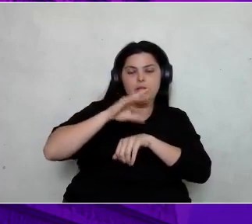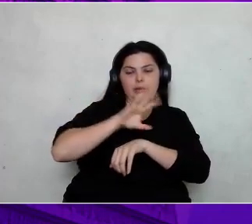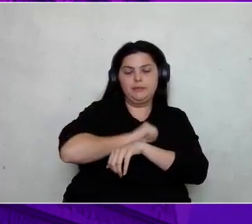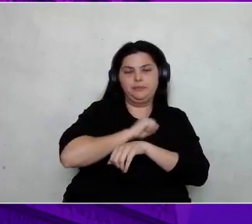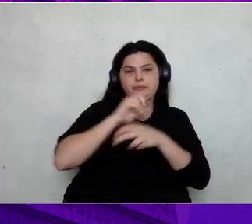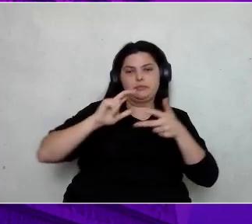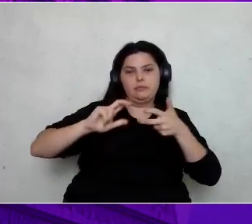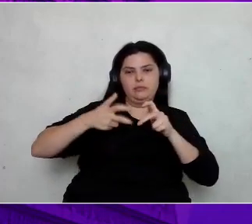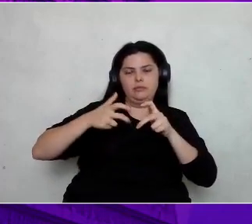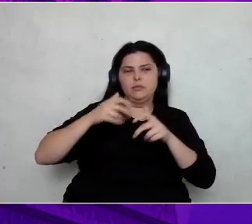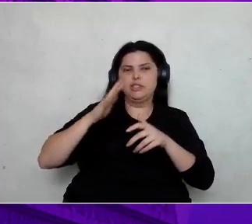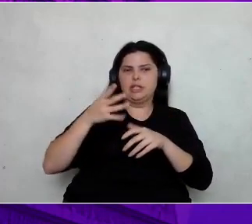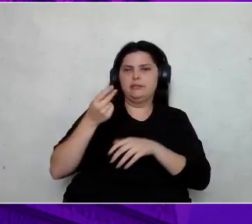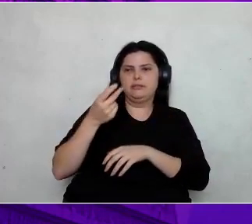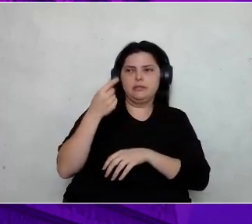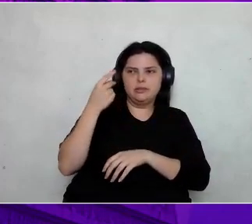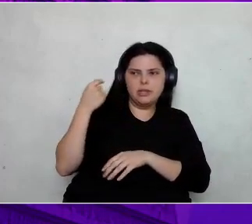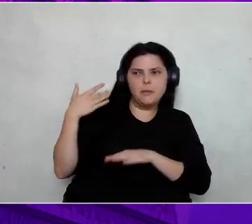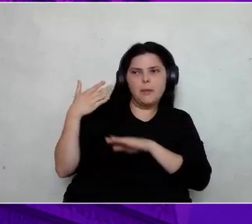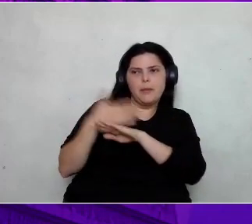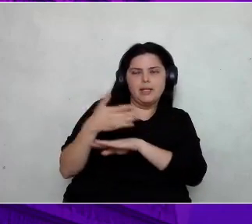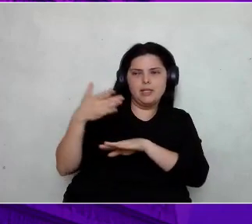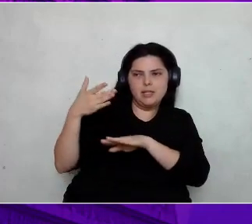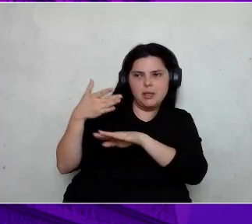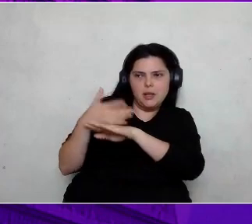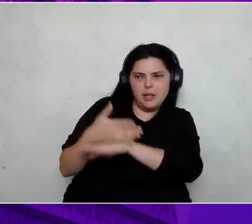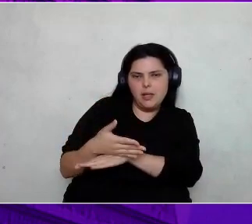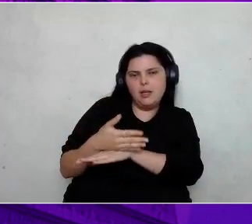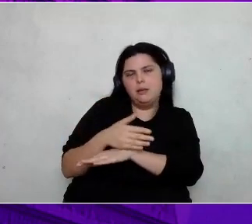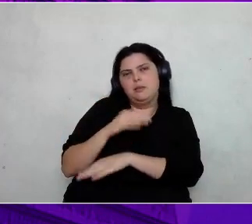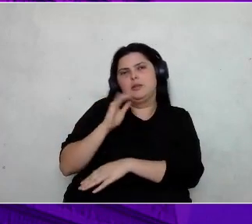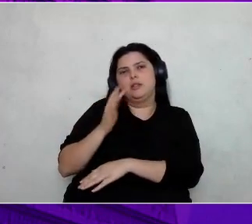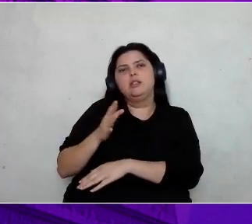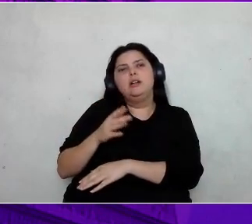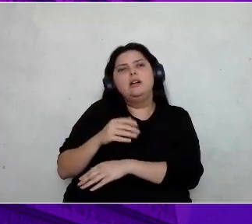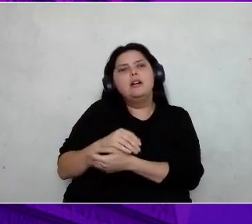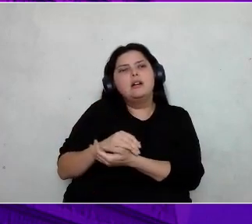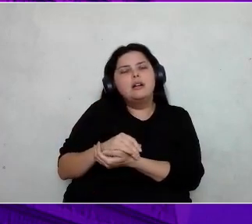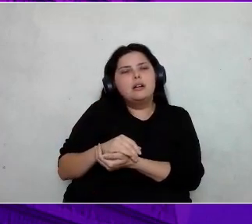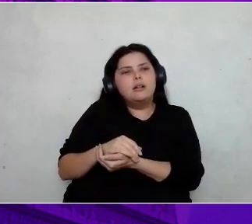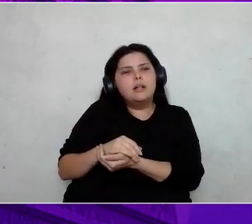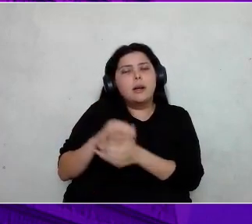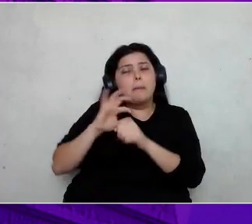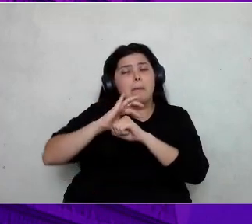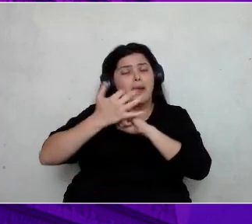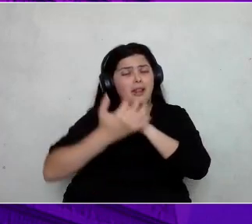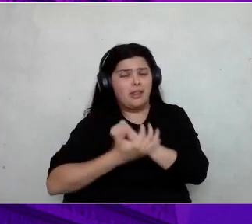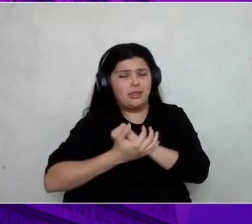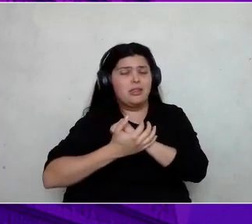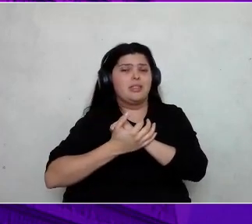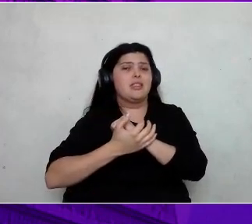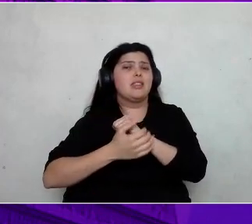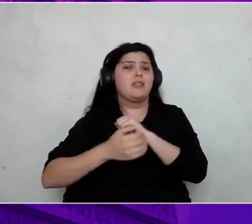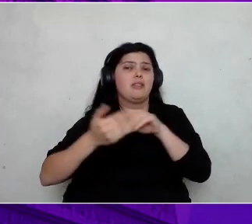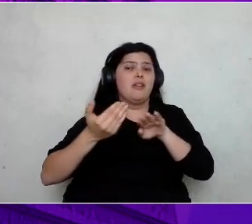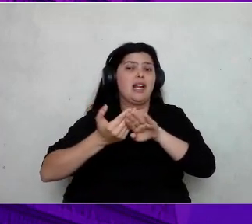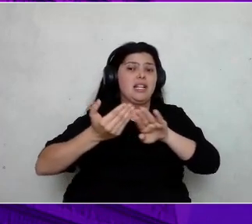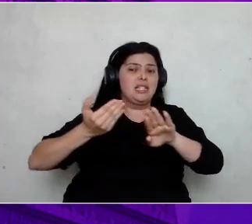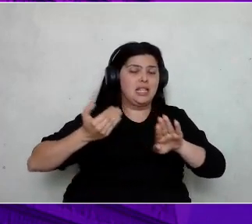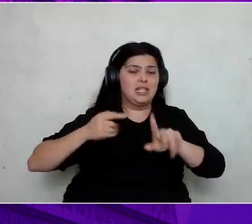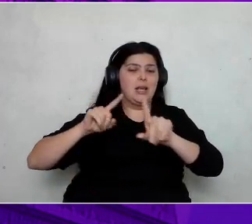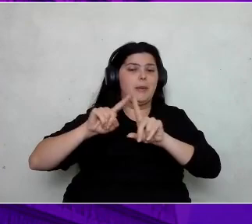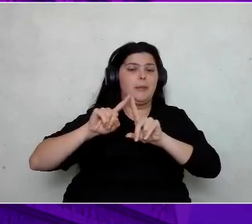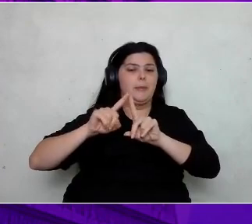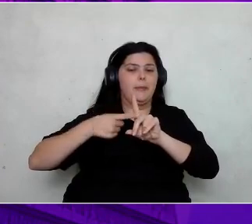faz bastante tempo que eu venho, já vim quando era no meio da pandemia, eu estava de licença maternidade, estava apresentando